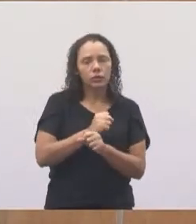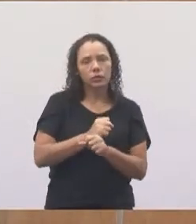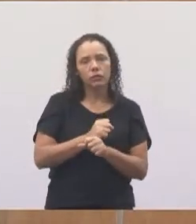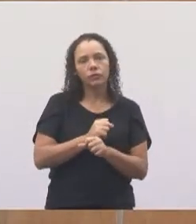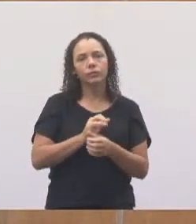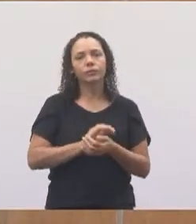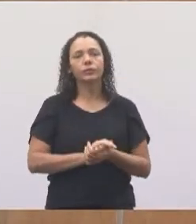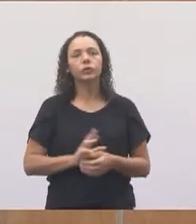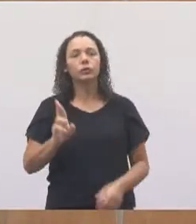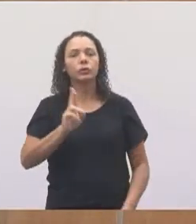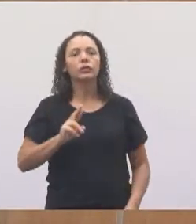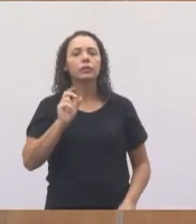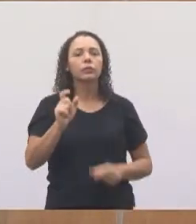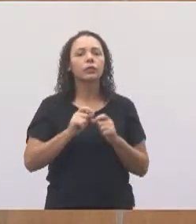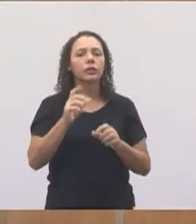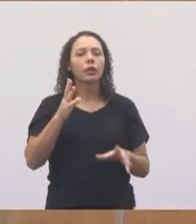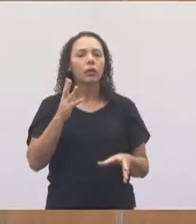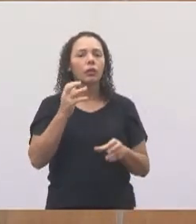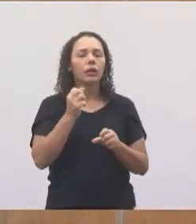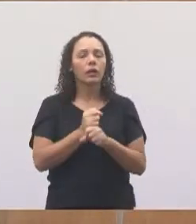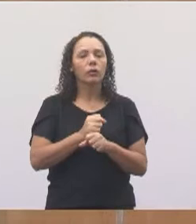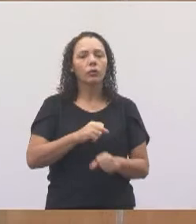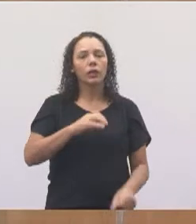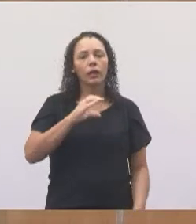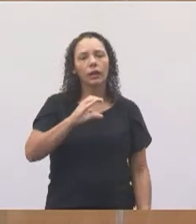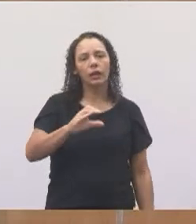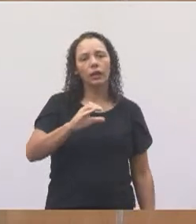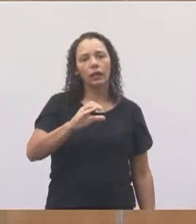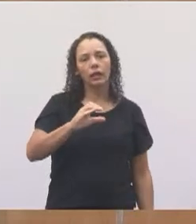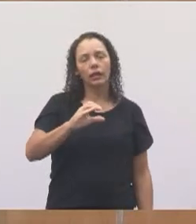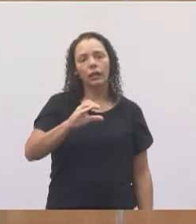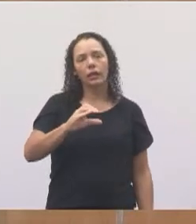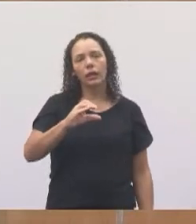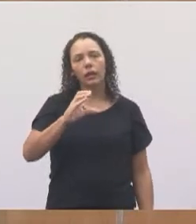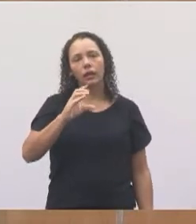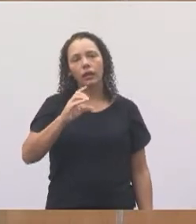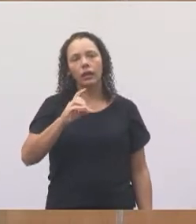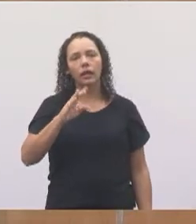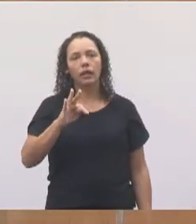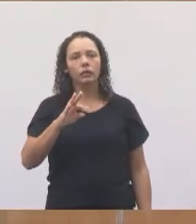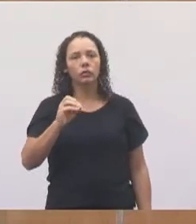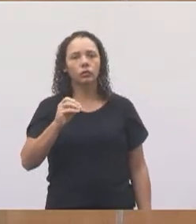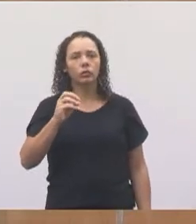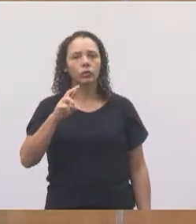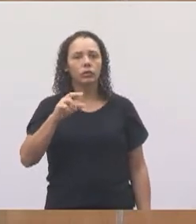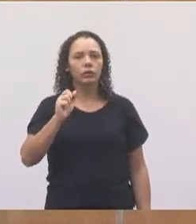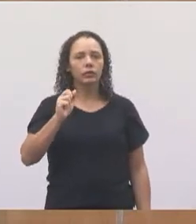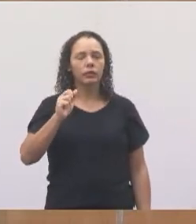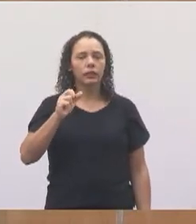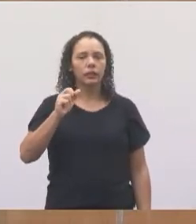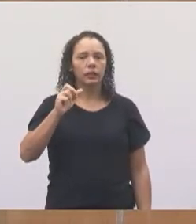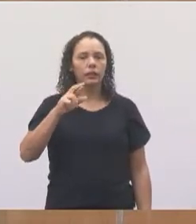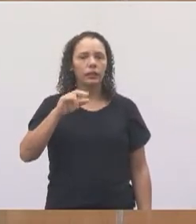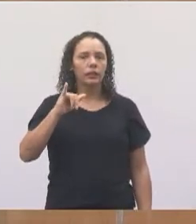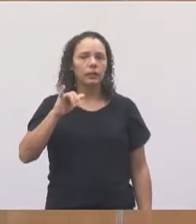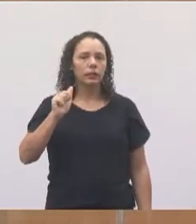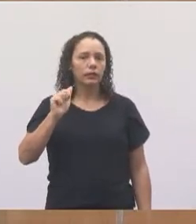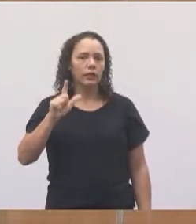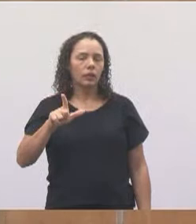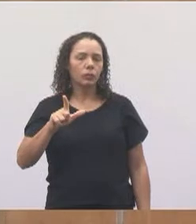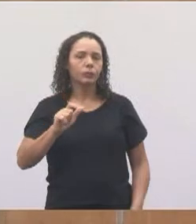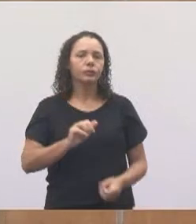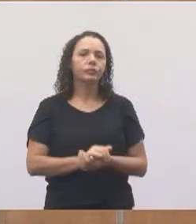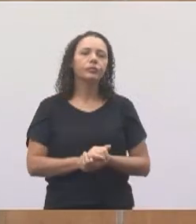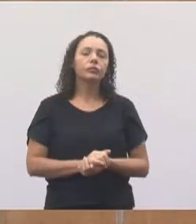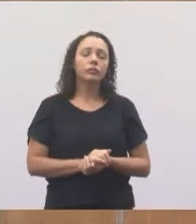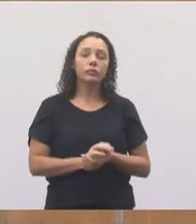Do chamado cálculo atuarial. O cálculo atuarial, ele vê a saúde financeira do